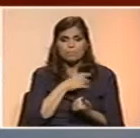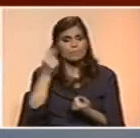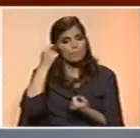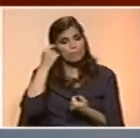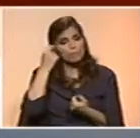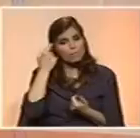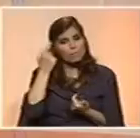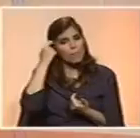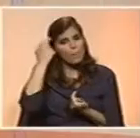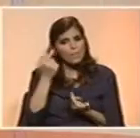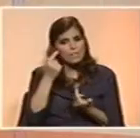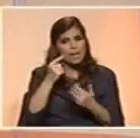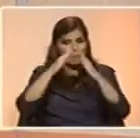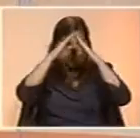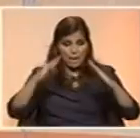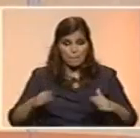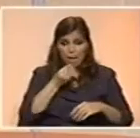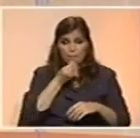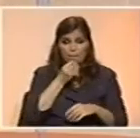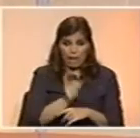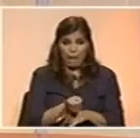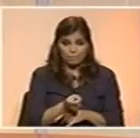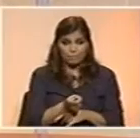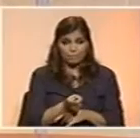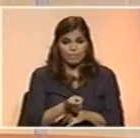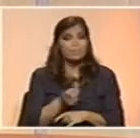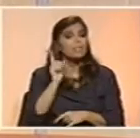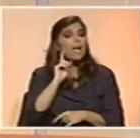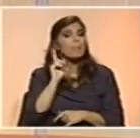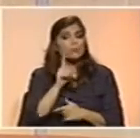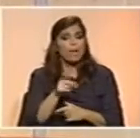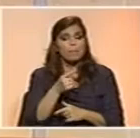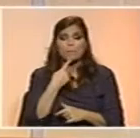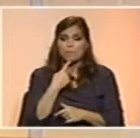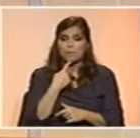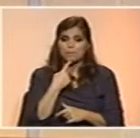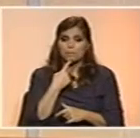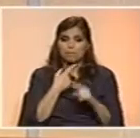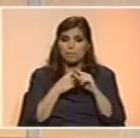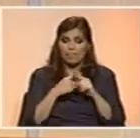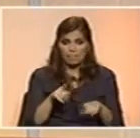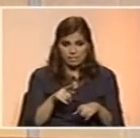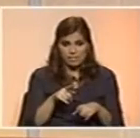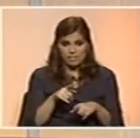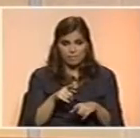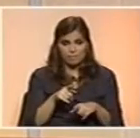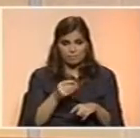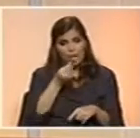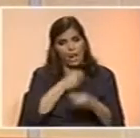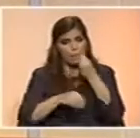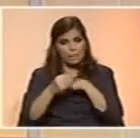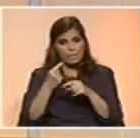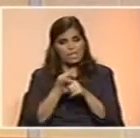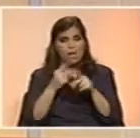cabeça era da pirâmide alimentar, não é? E é importante percebermos que a diferença entre uma alimentação normal, entre